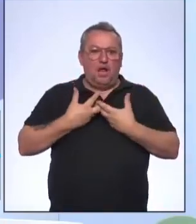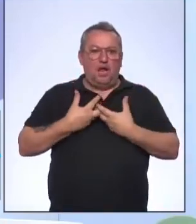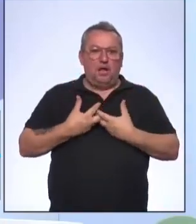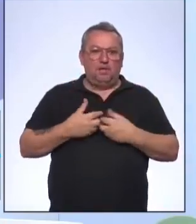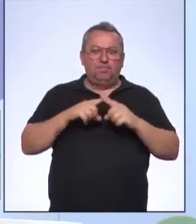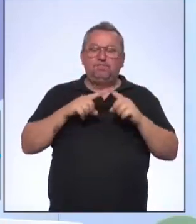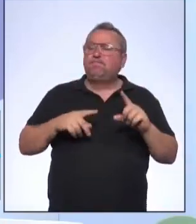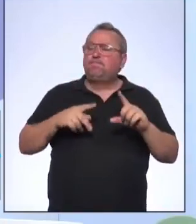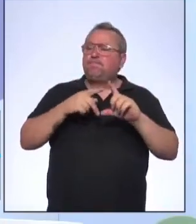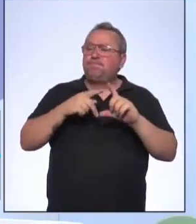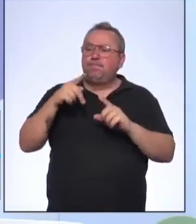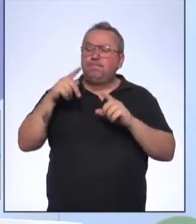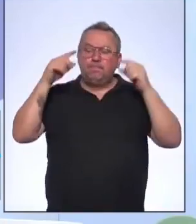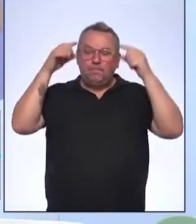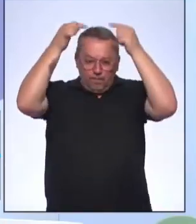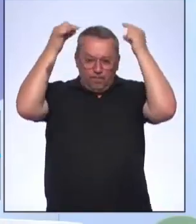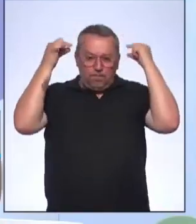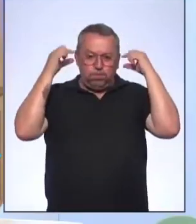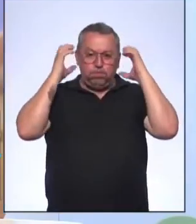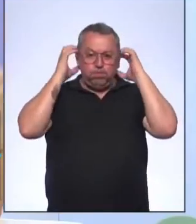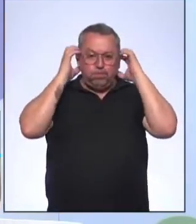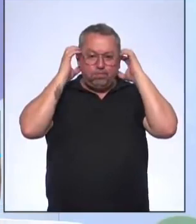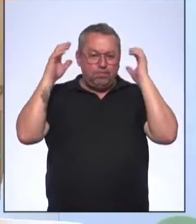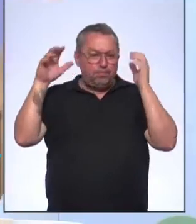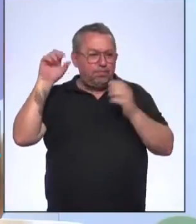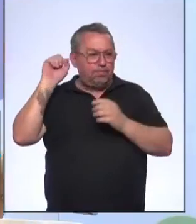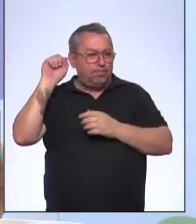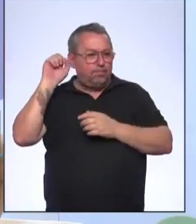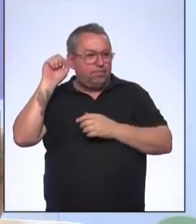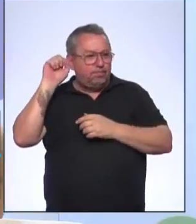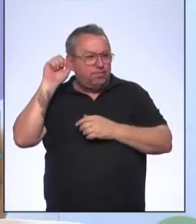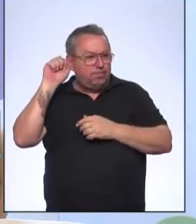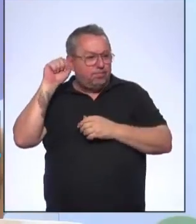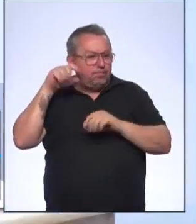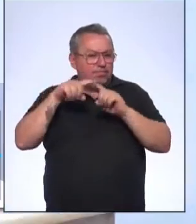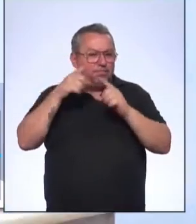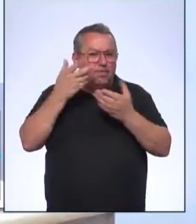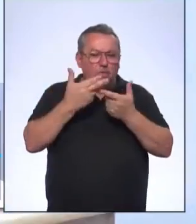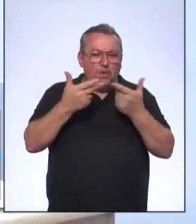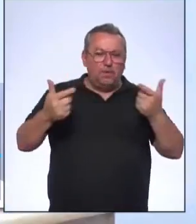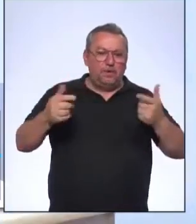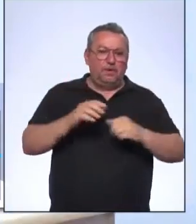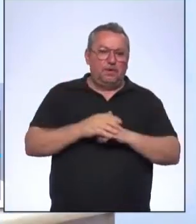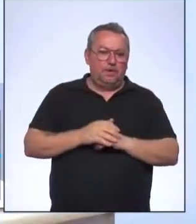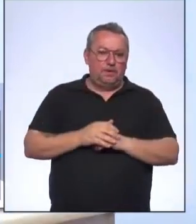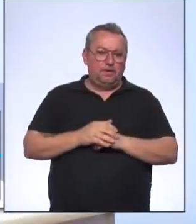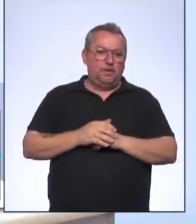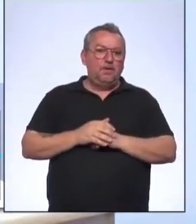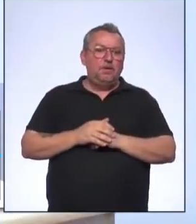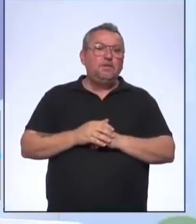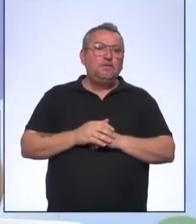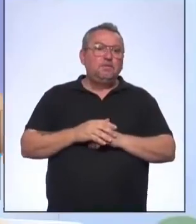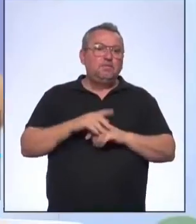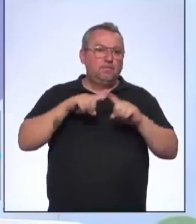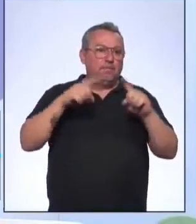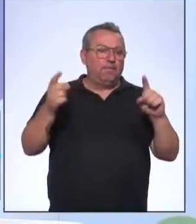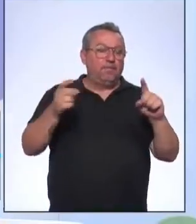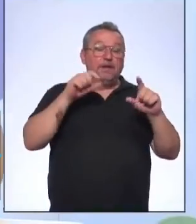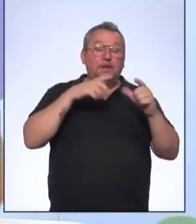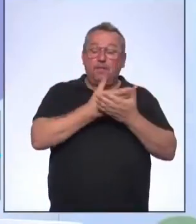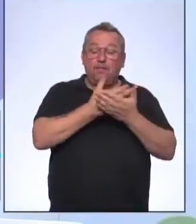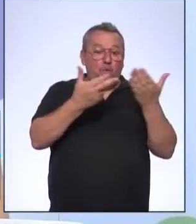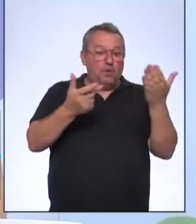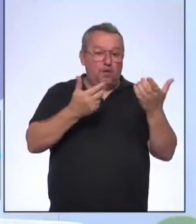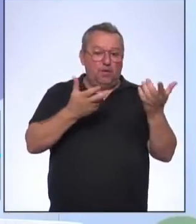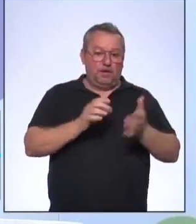lá um podcast de qualquer coisa, de um filme que você gosta, uma reportagem, de um canal de televisão que você curte, etc., né? De séries, hoje tem